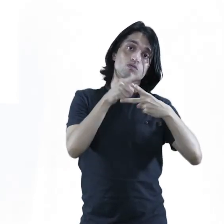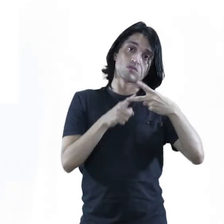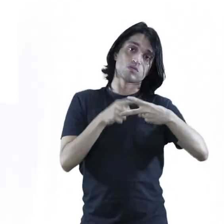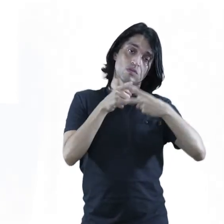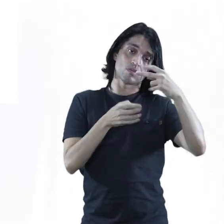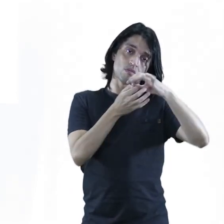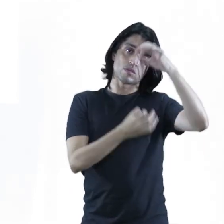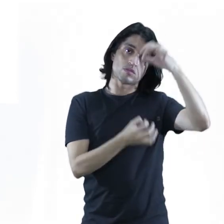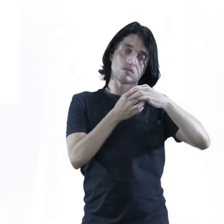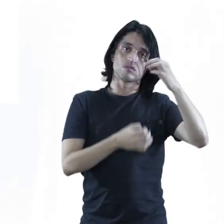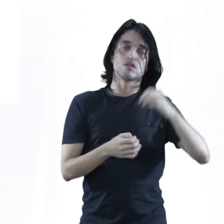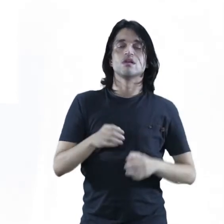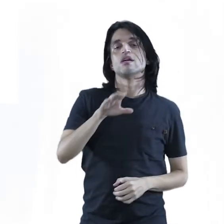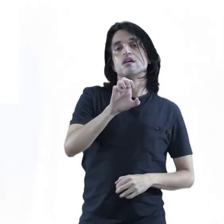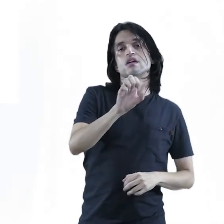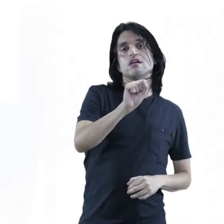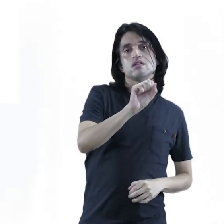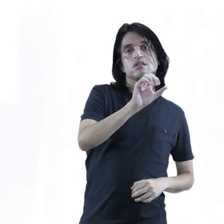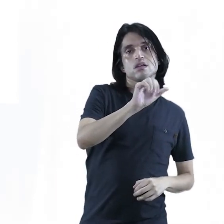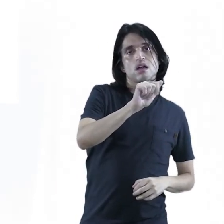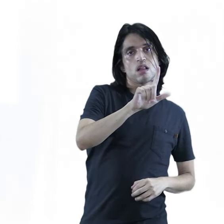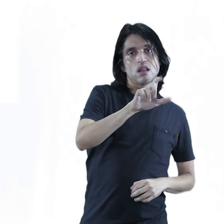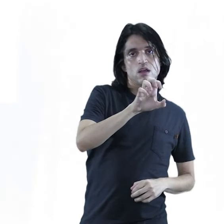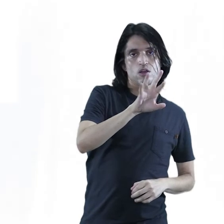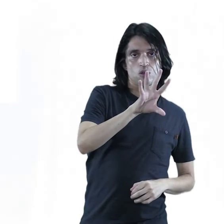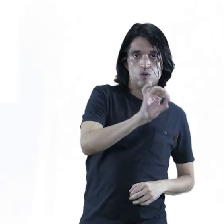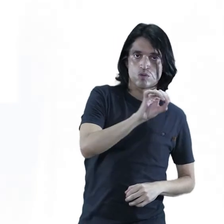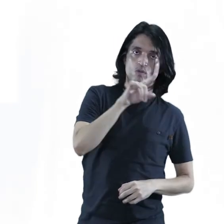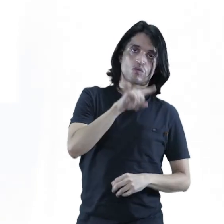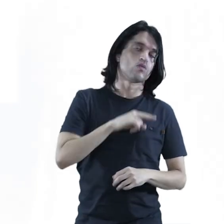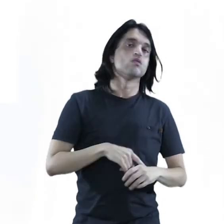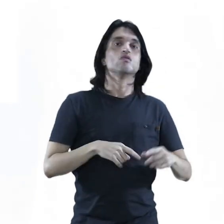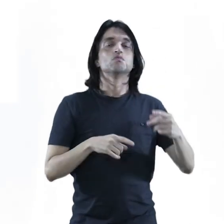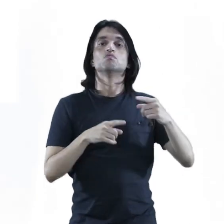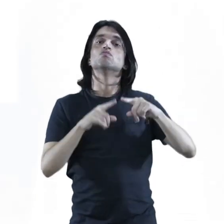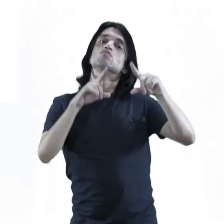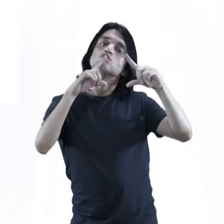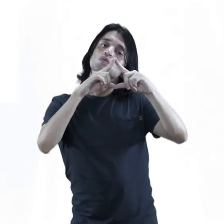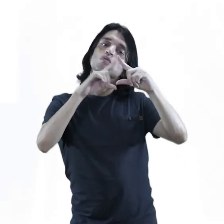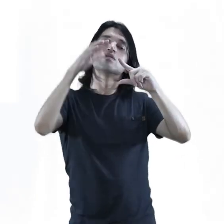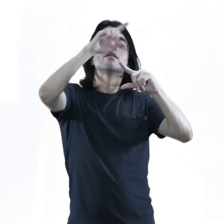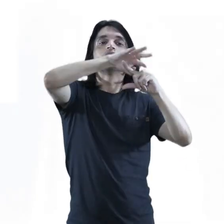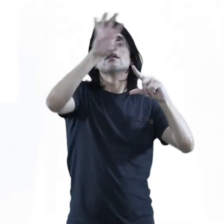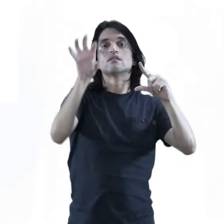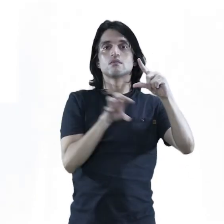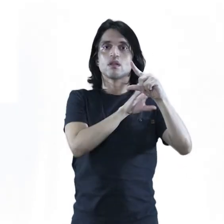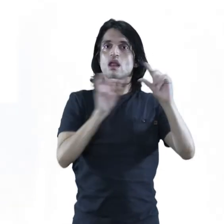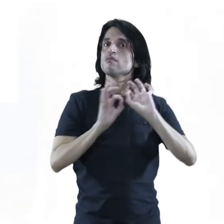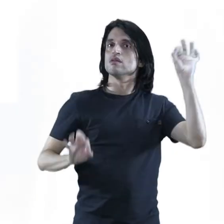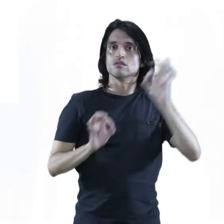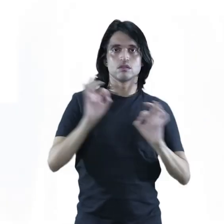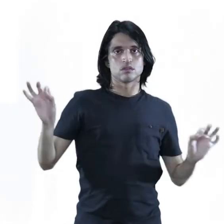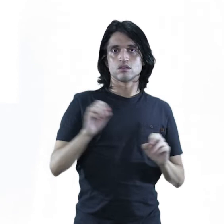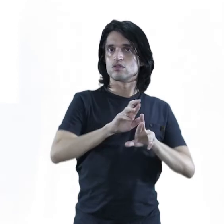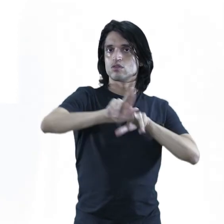relação aos comprimentos de seus lados ou em relação às medidas de seus ângulos internos. Quanto aos lados,